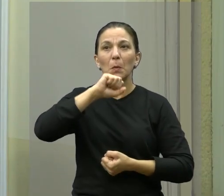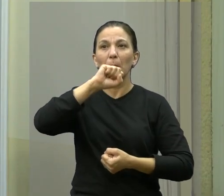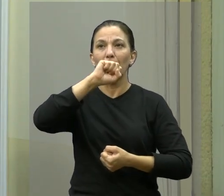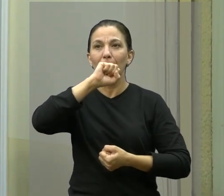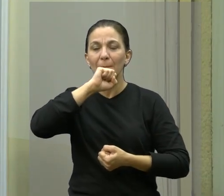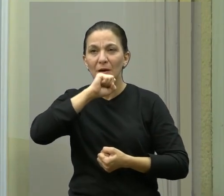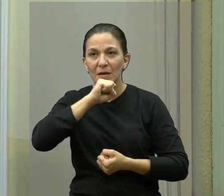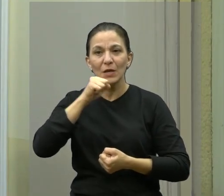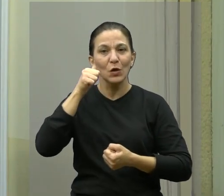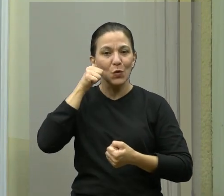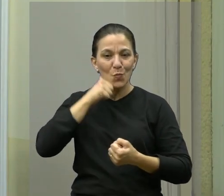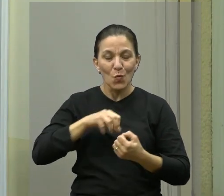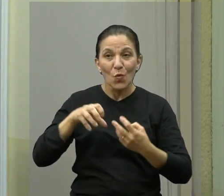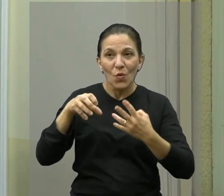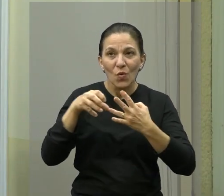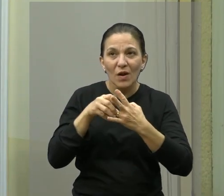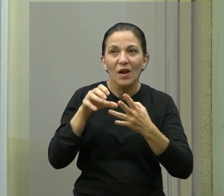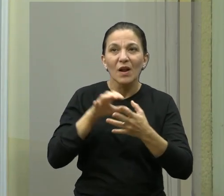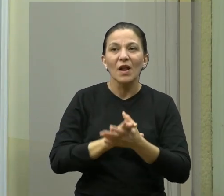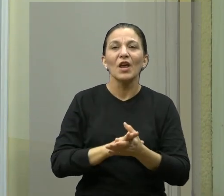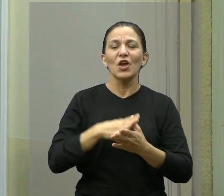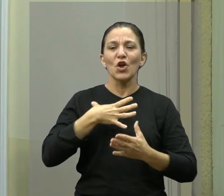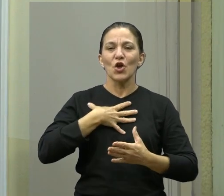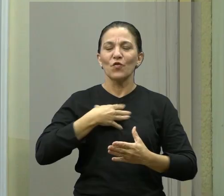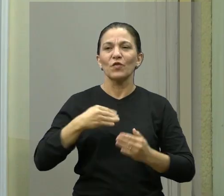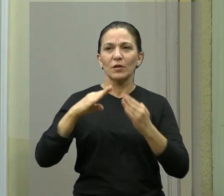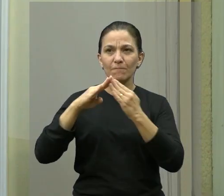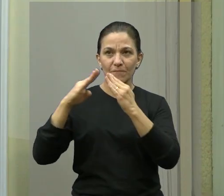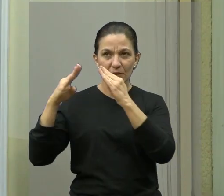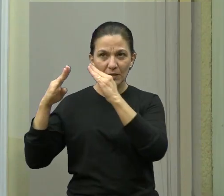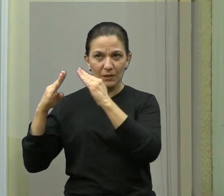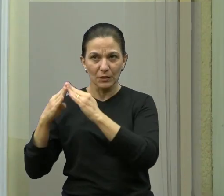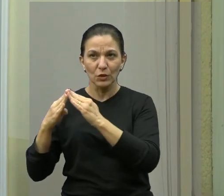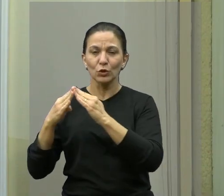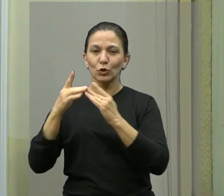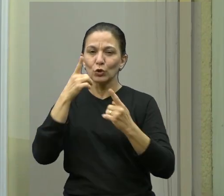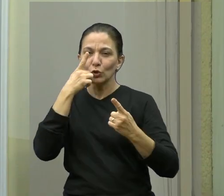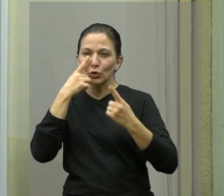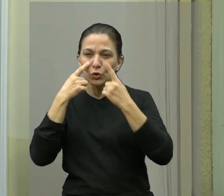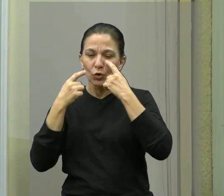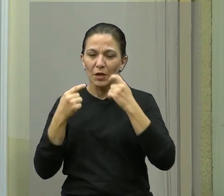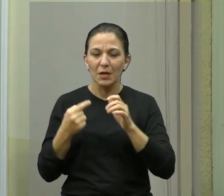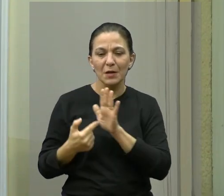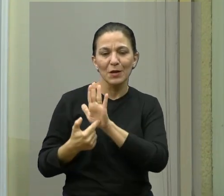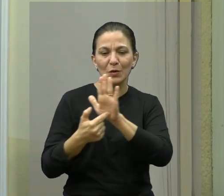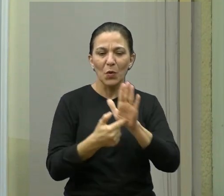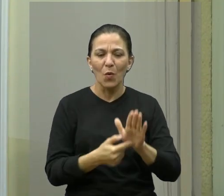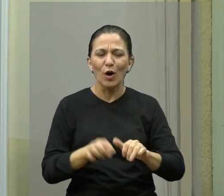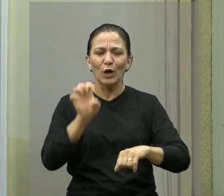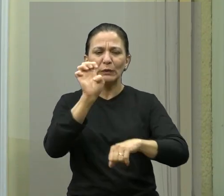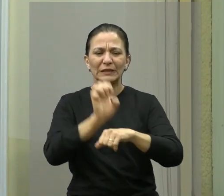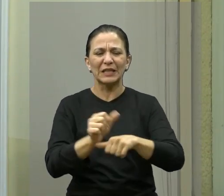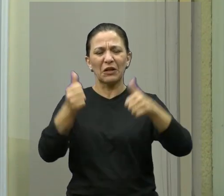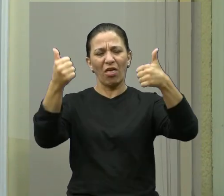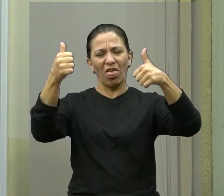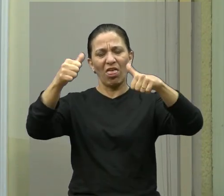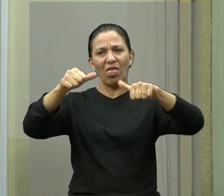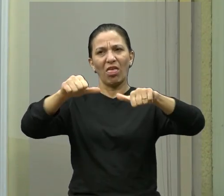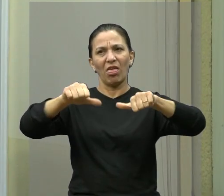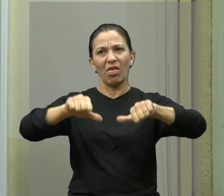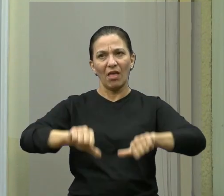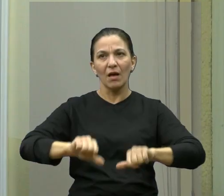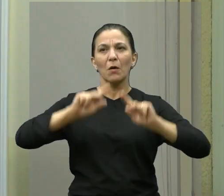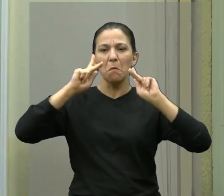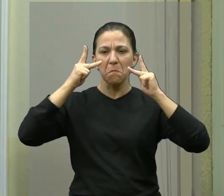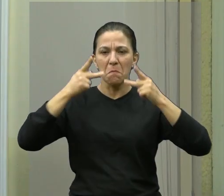vizinhos. Chorei por toda a comunidade. Chorei porque isso demonstra a falência do Estado e da nossa humanidade.